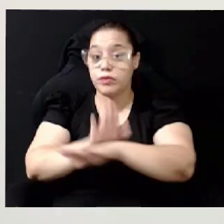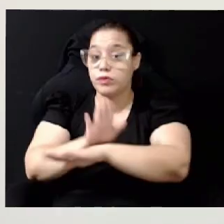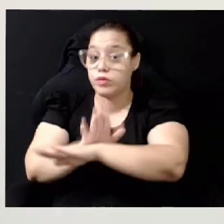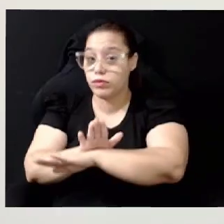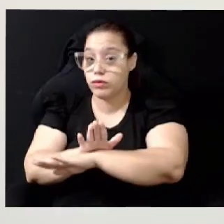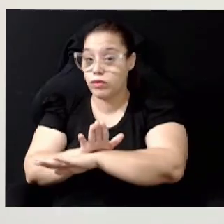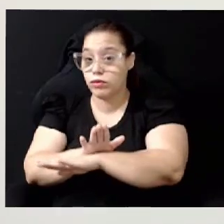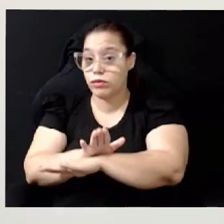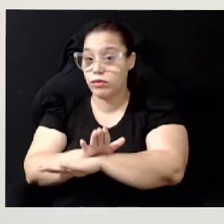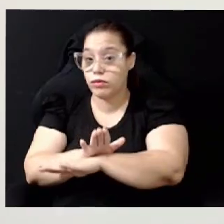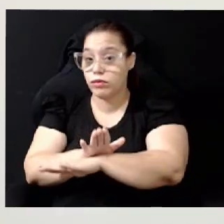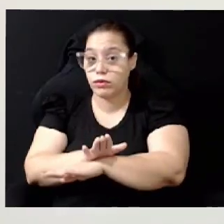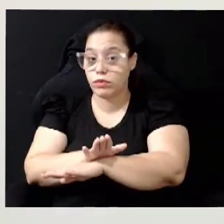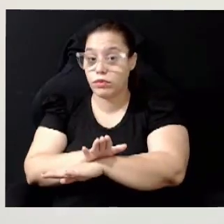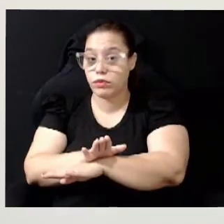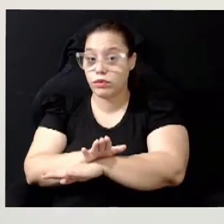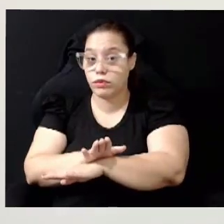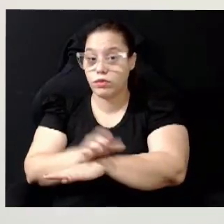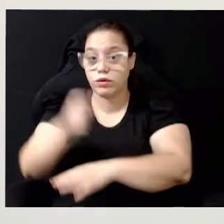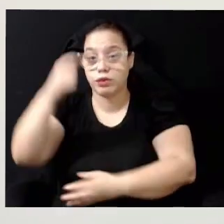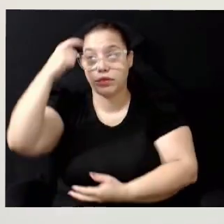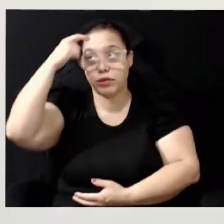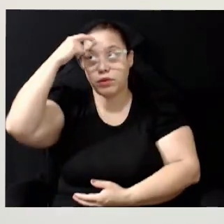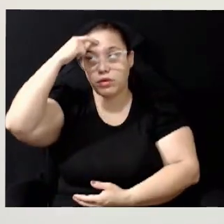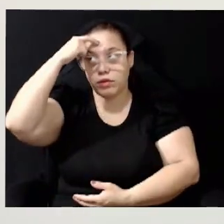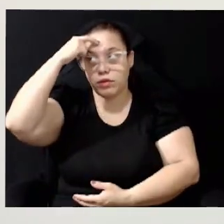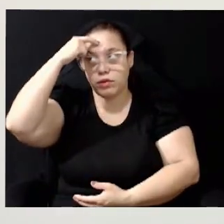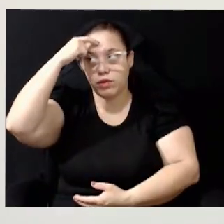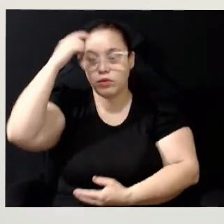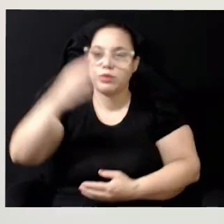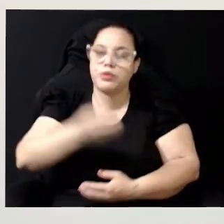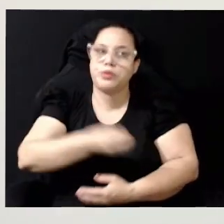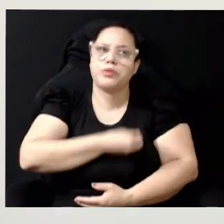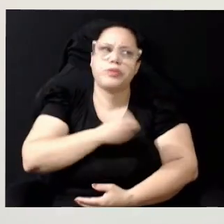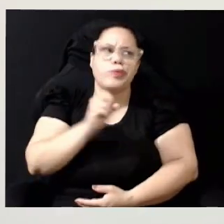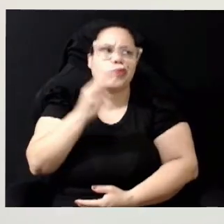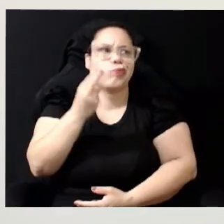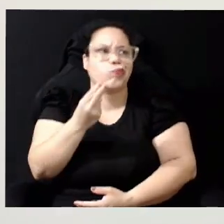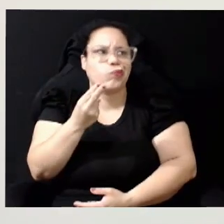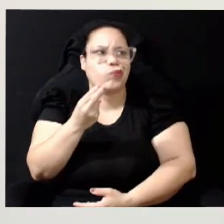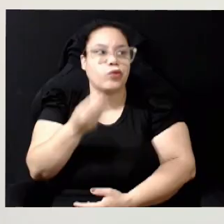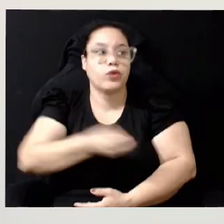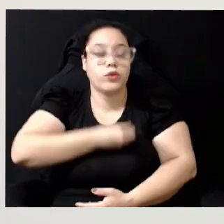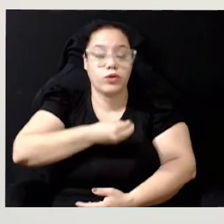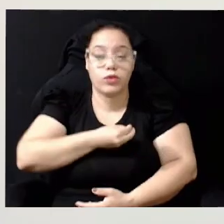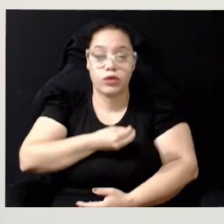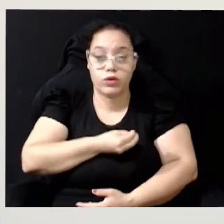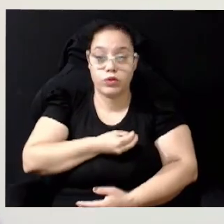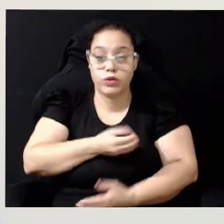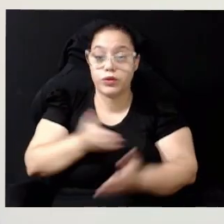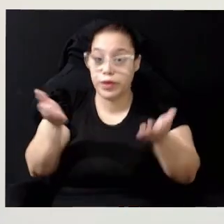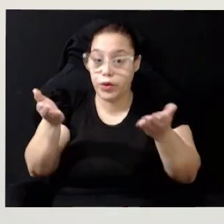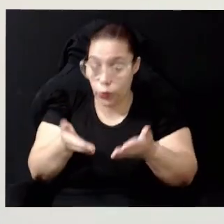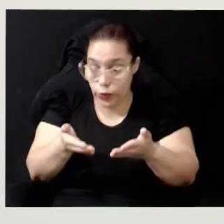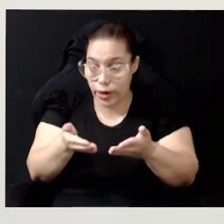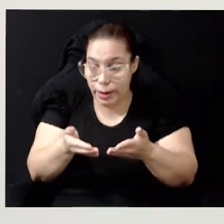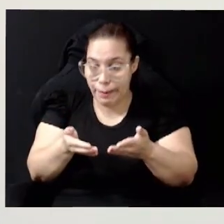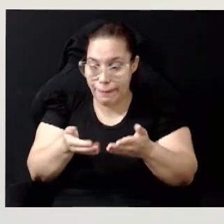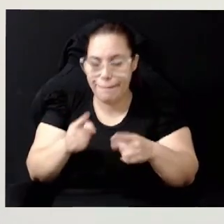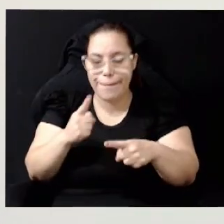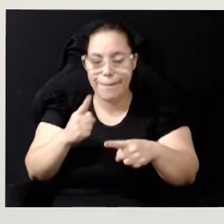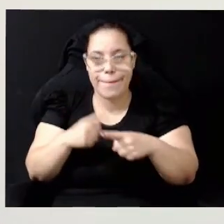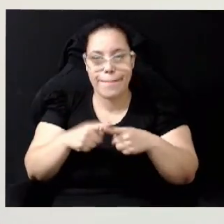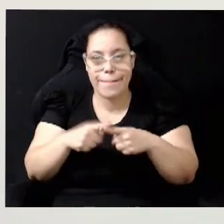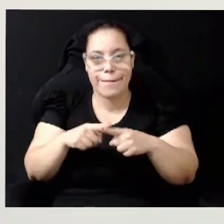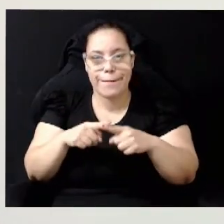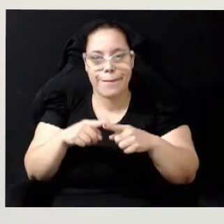ficarem mais conscientes na sua vida, ou seja, viverem mais no presente momento. Isso porque nós somos seres muito